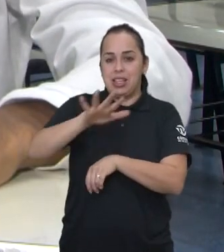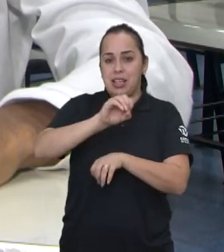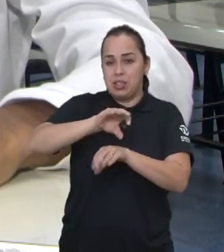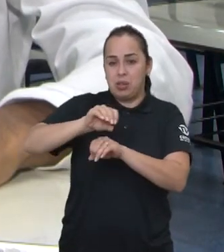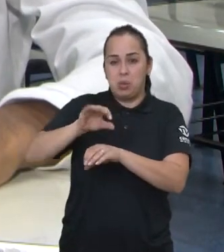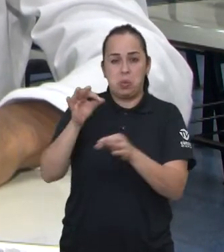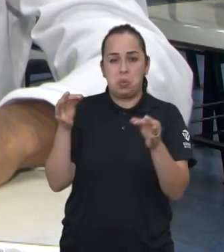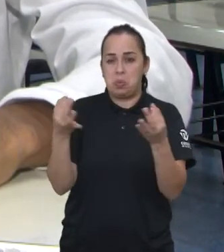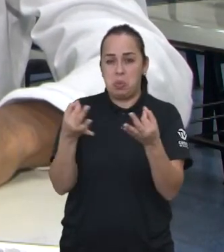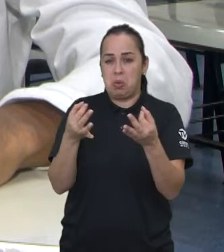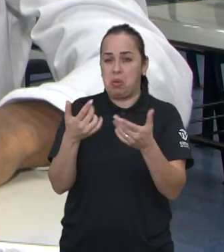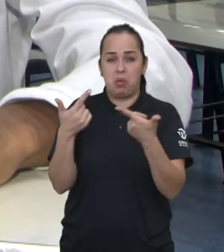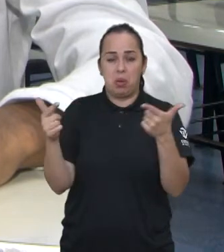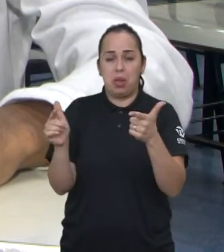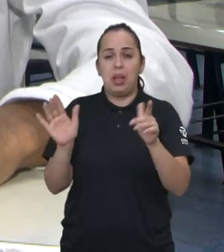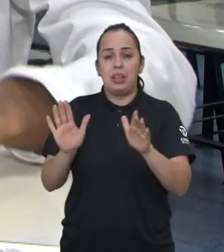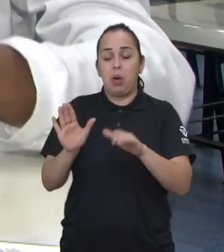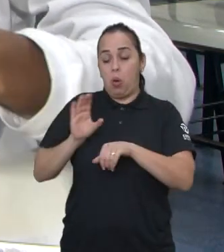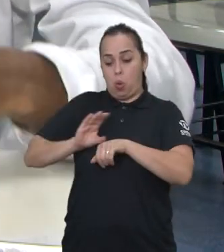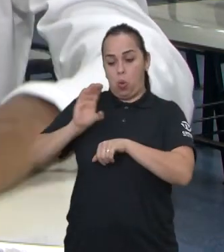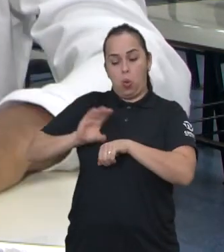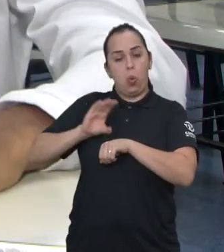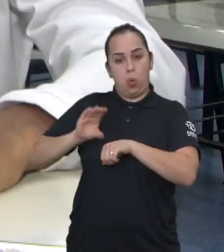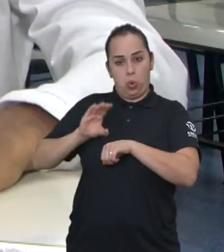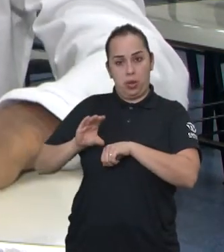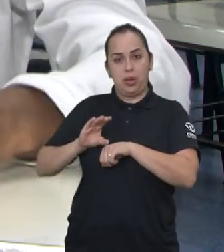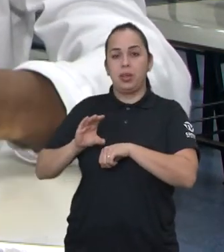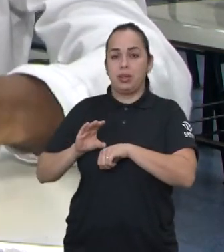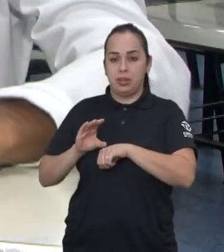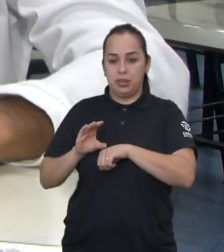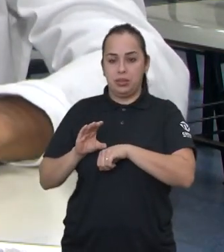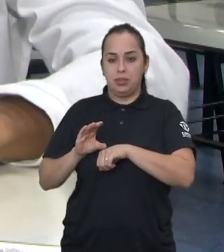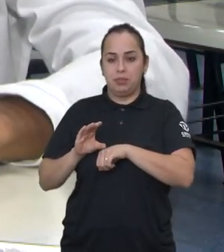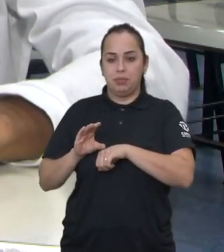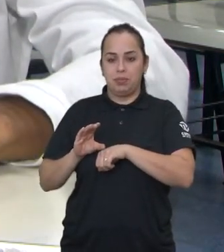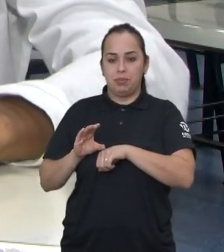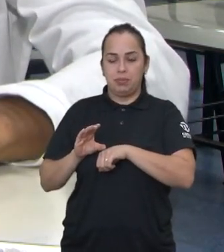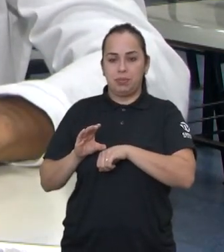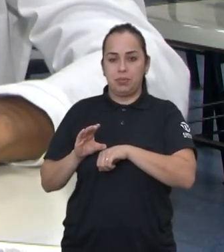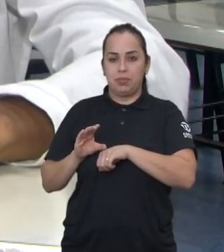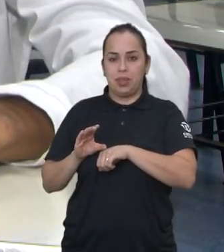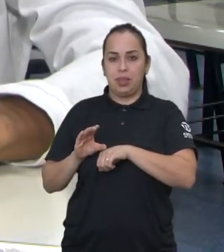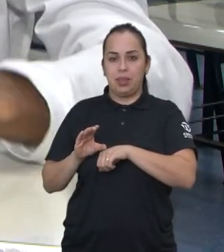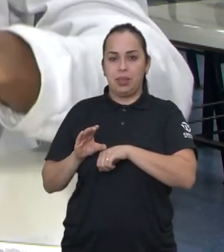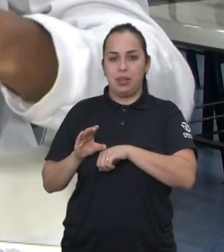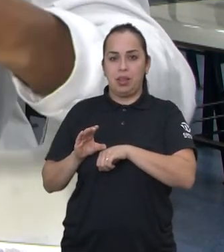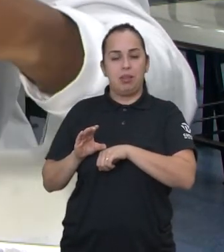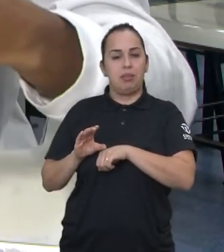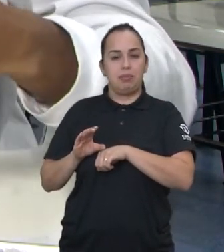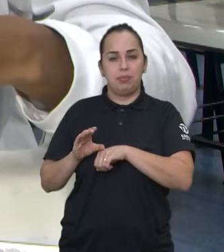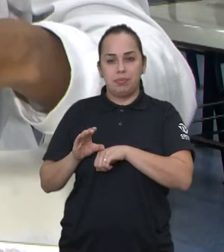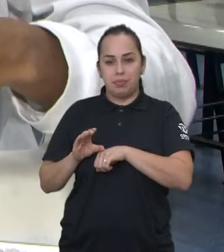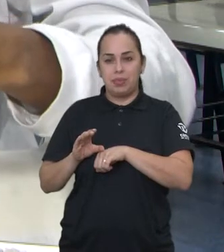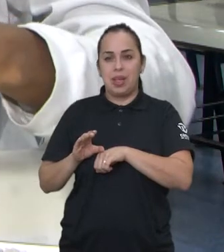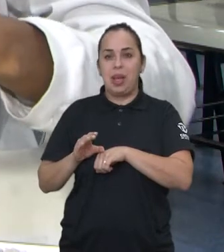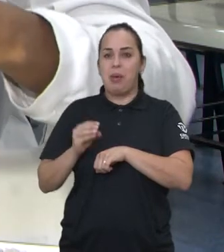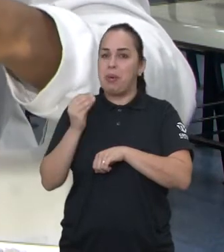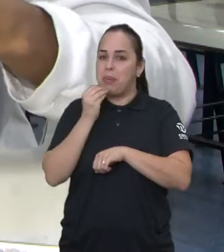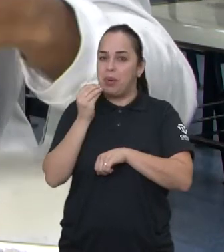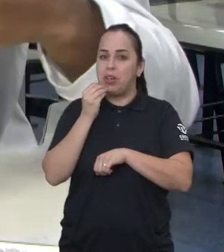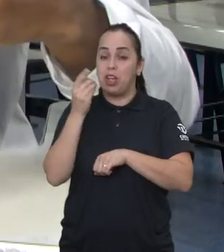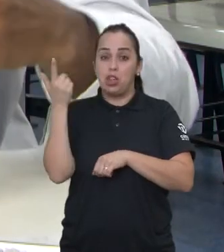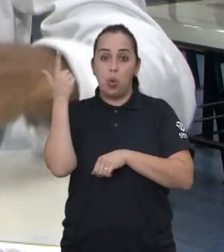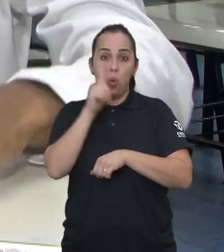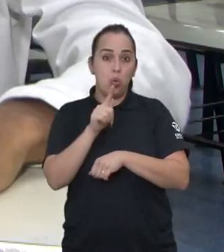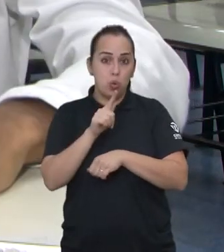adequada então o curso disponibiliza é isso né para tá aumentando as